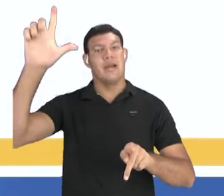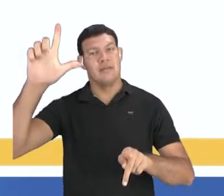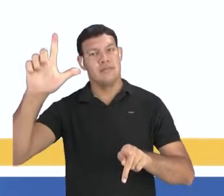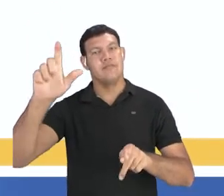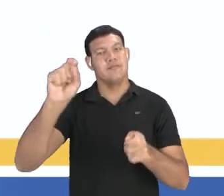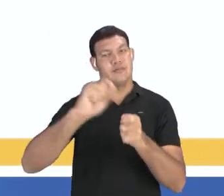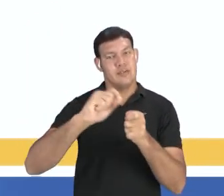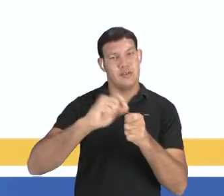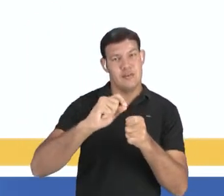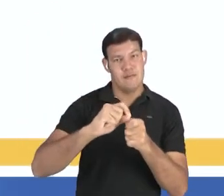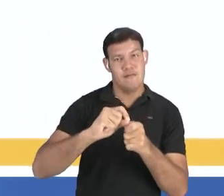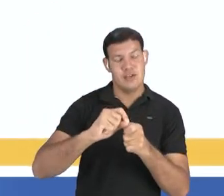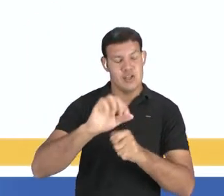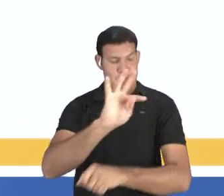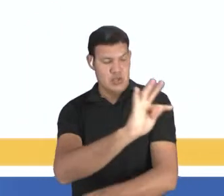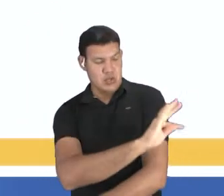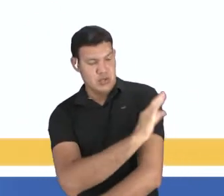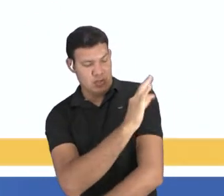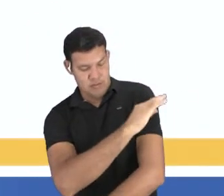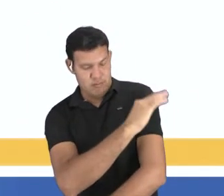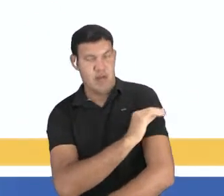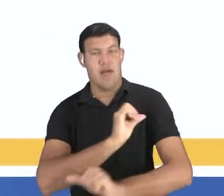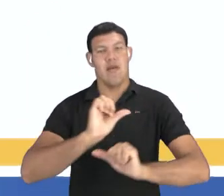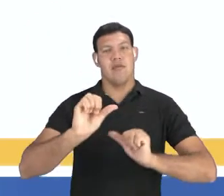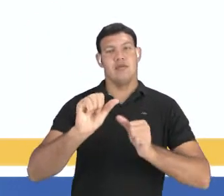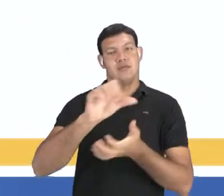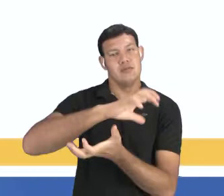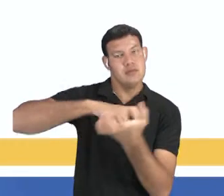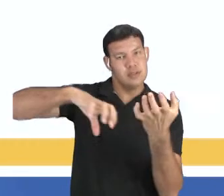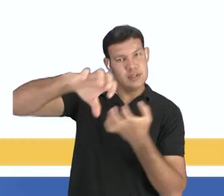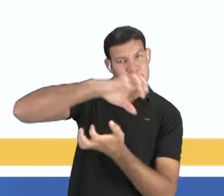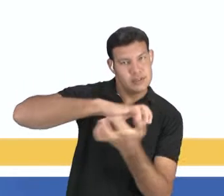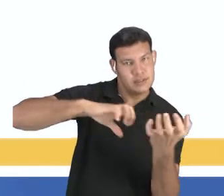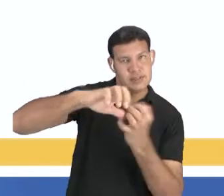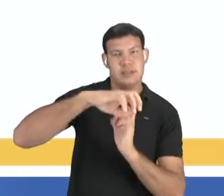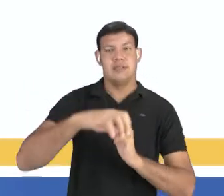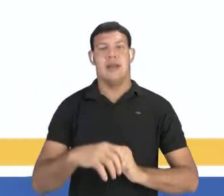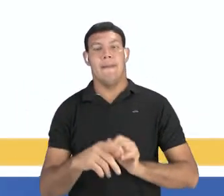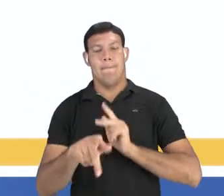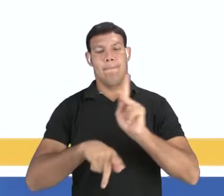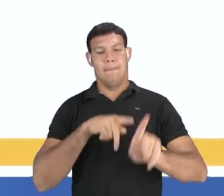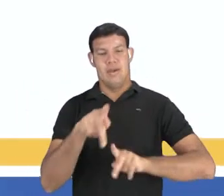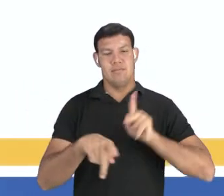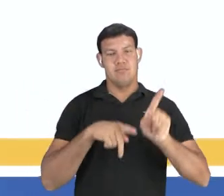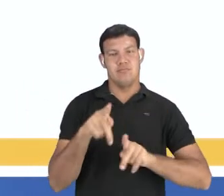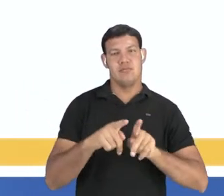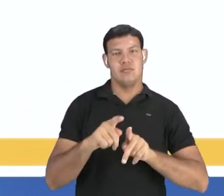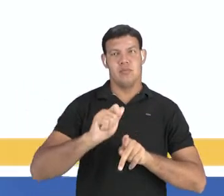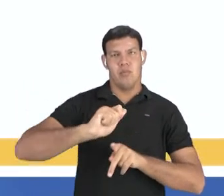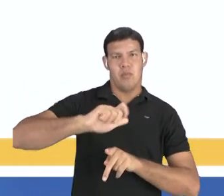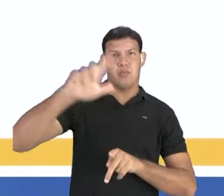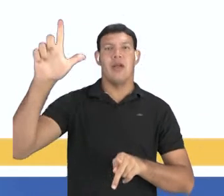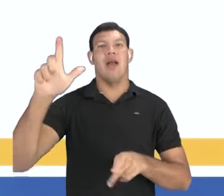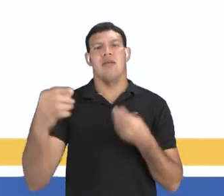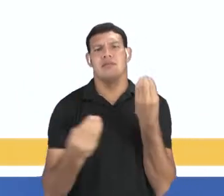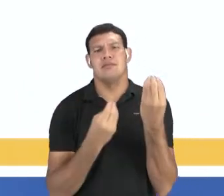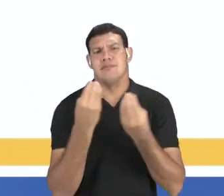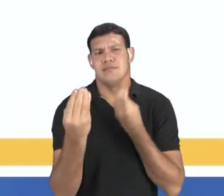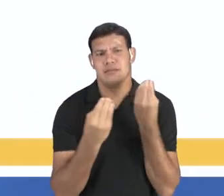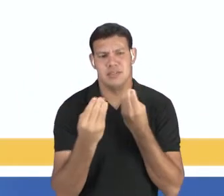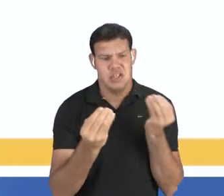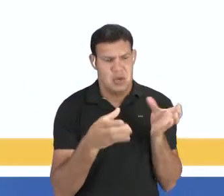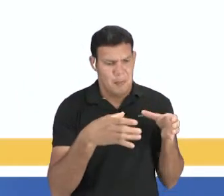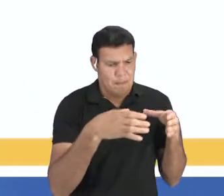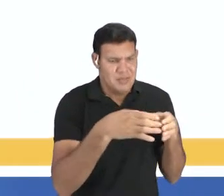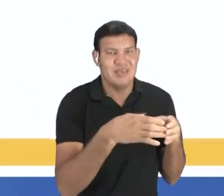da produção EA criação de técnicas agrícolas revolucionar Eles já que a população Aumentou e não tinha condições de manter esse pessoal todo né dentro